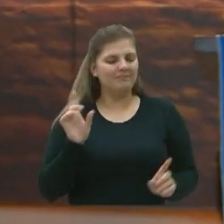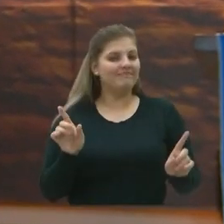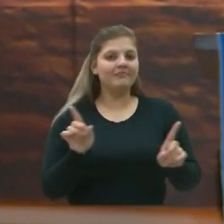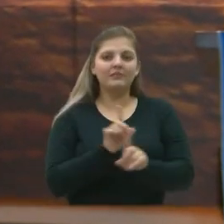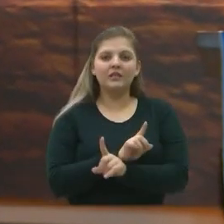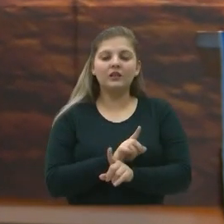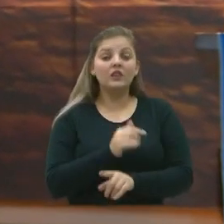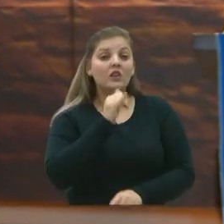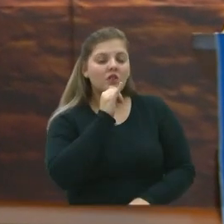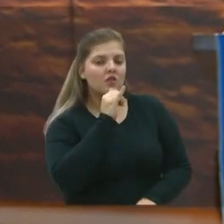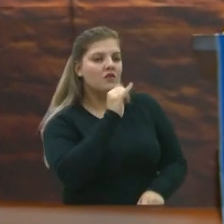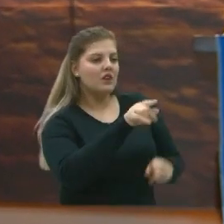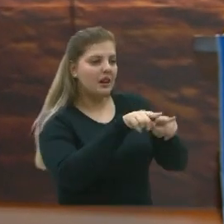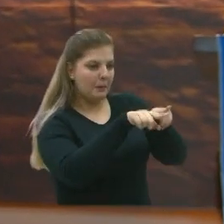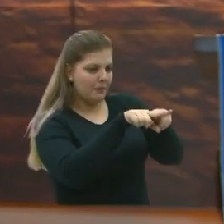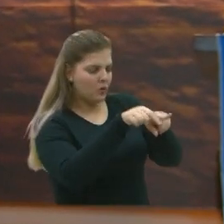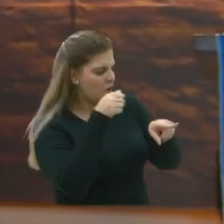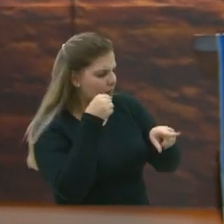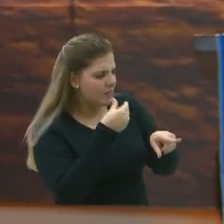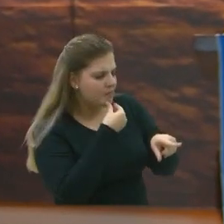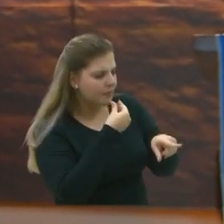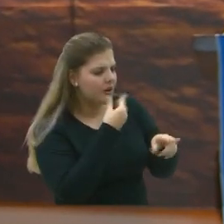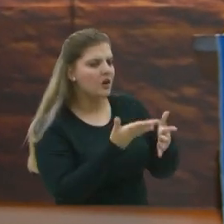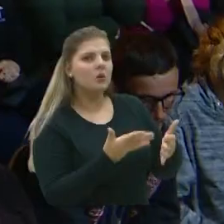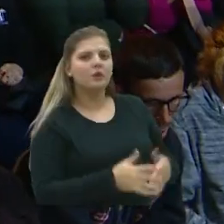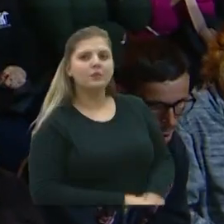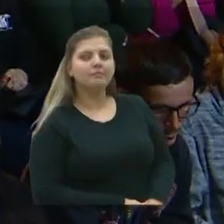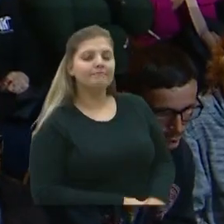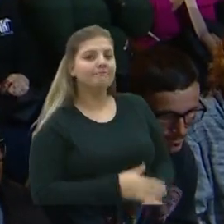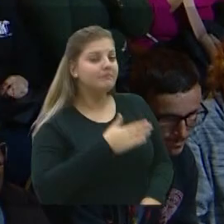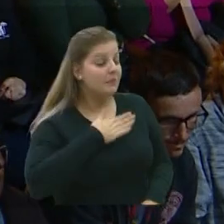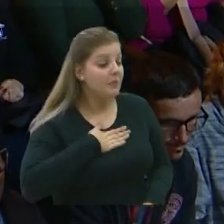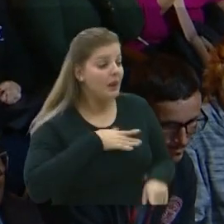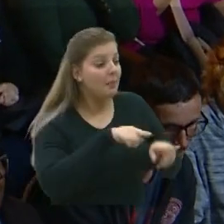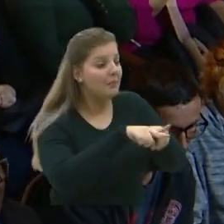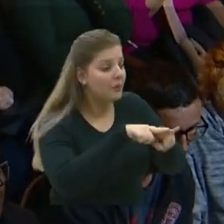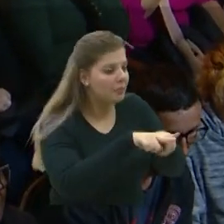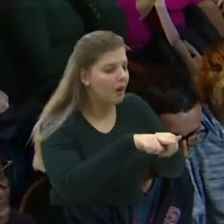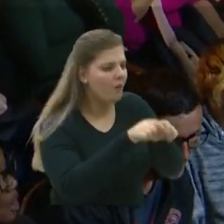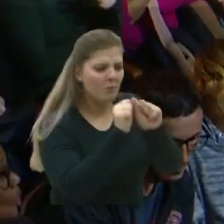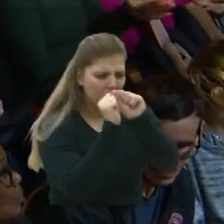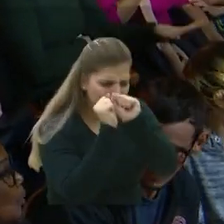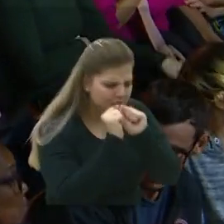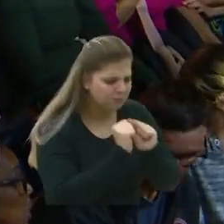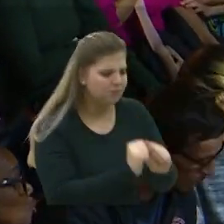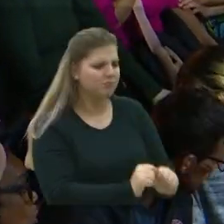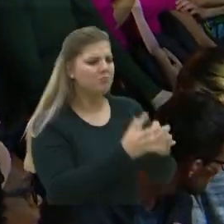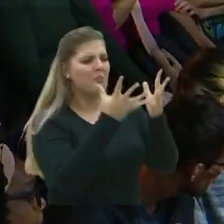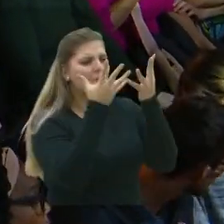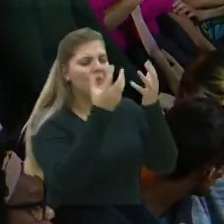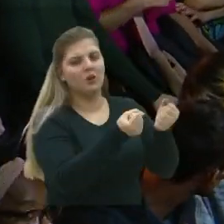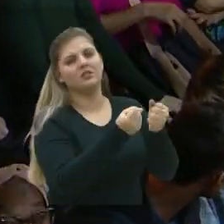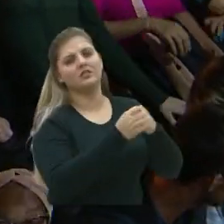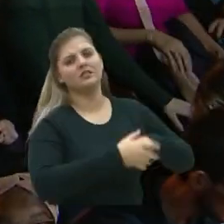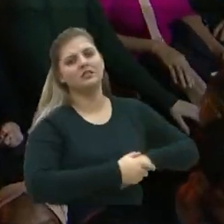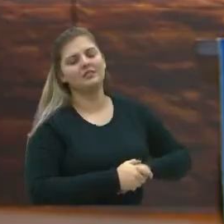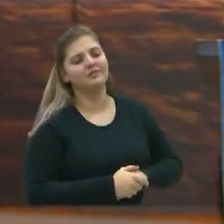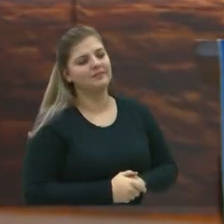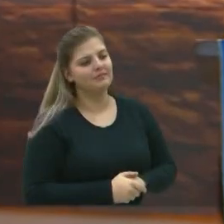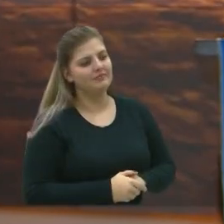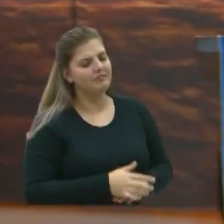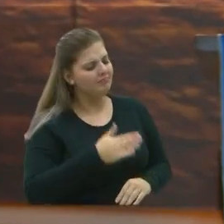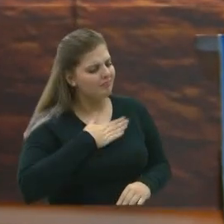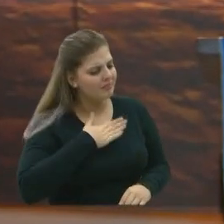do teu lado direito, esquerdo, diga para o irmão assim: meu irmão, toma posse. Meu irmão, toma posse.